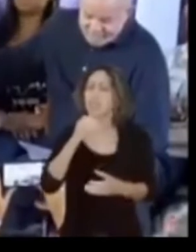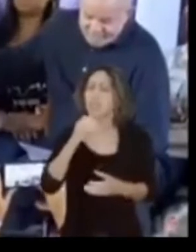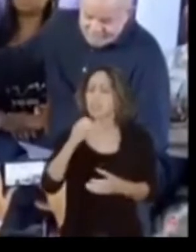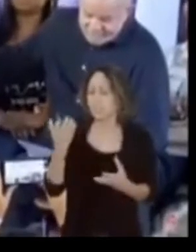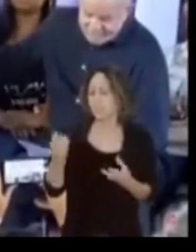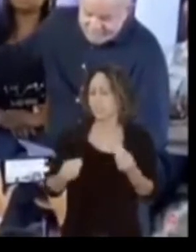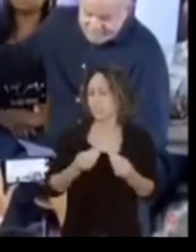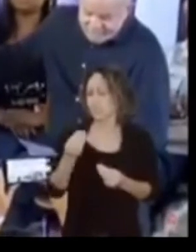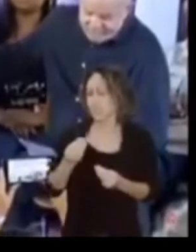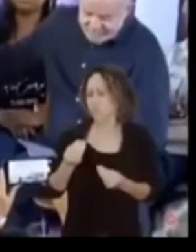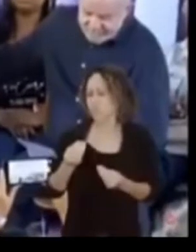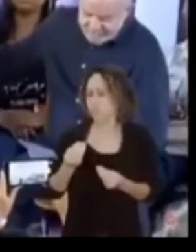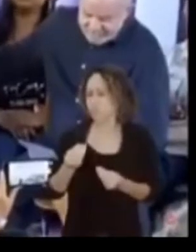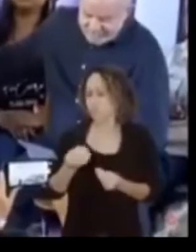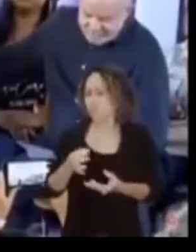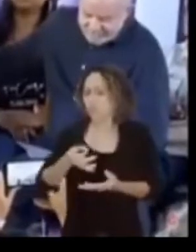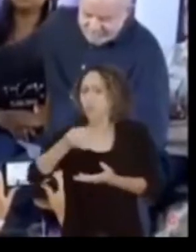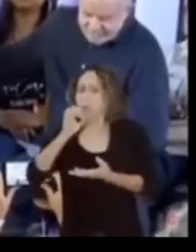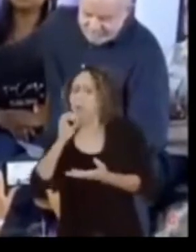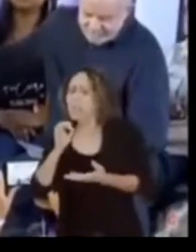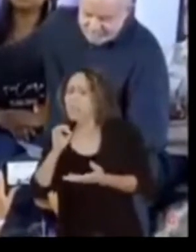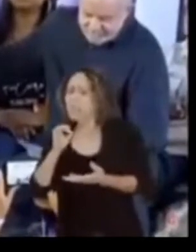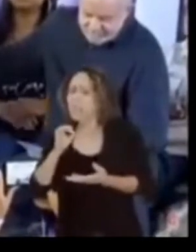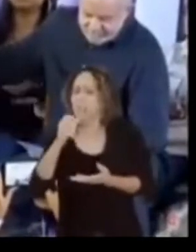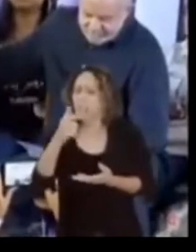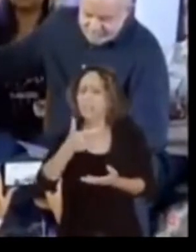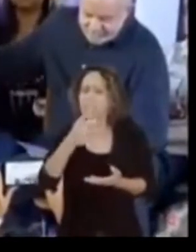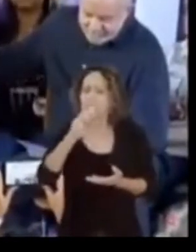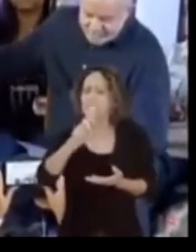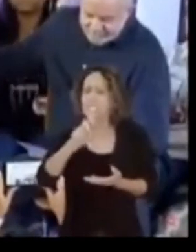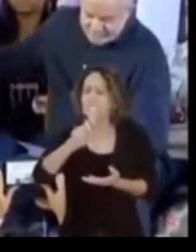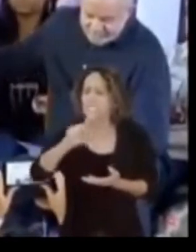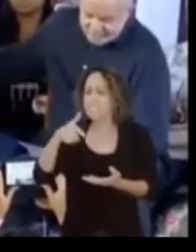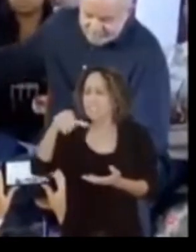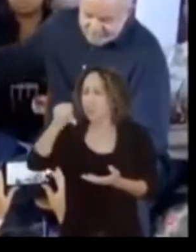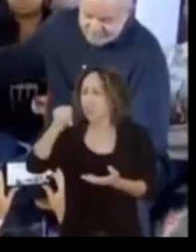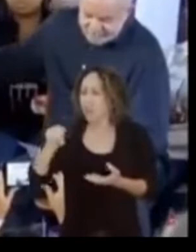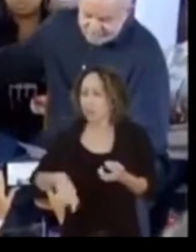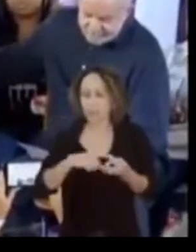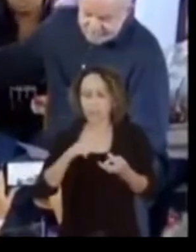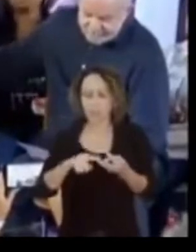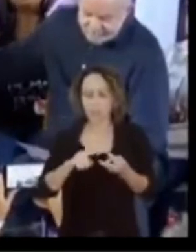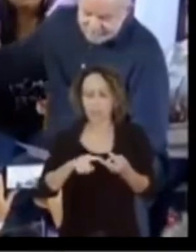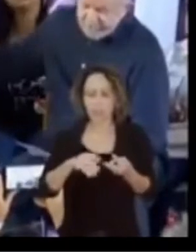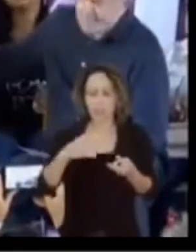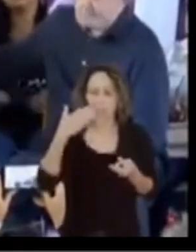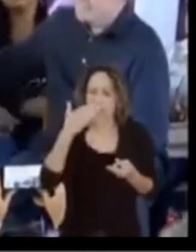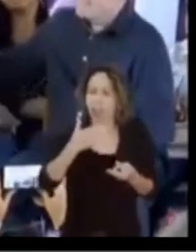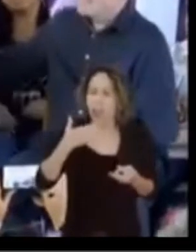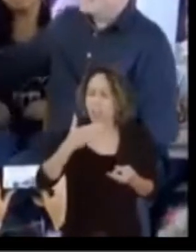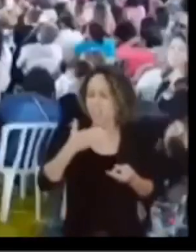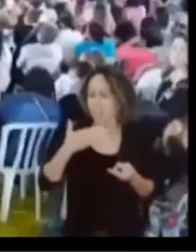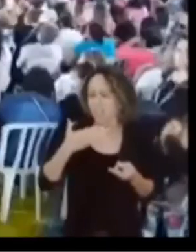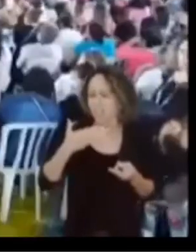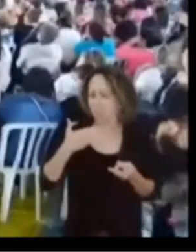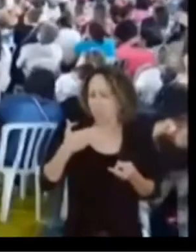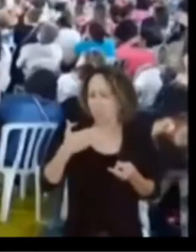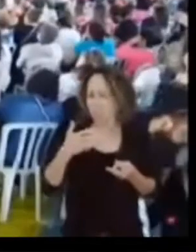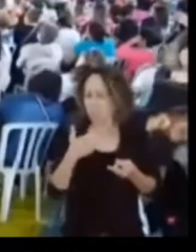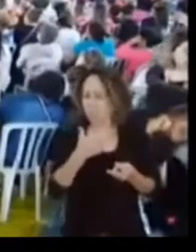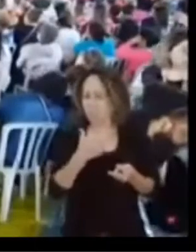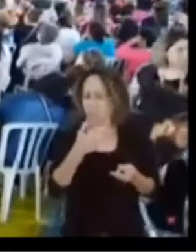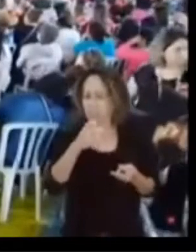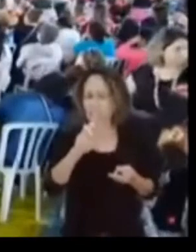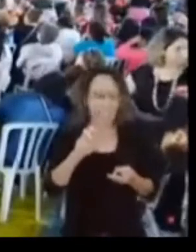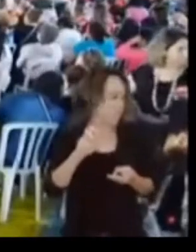R$25,90, né? O açúcar, R$6. De onde vem o nosso açúcar? Do mel da nossa abelha, que é a produção de abelha no